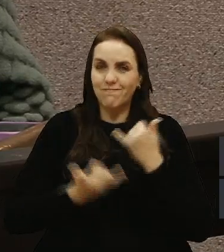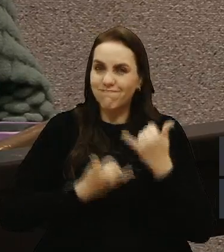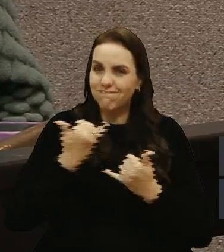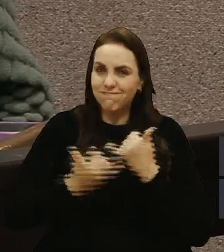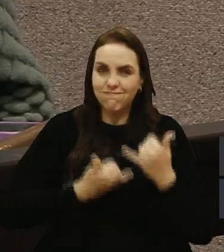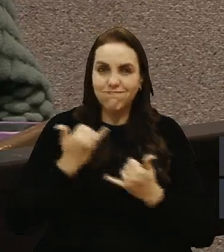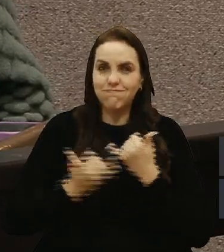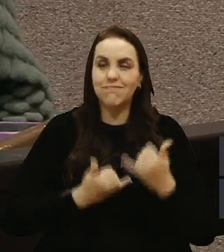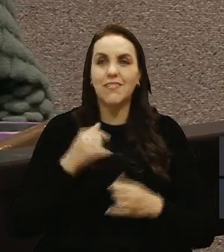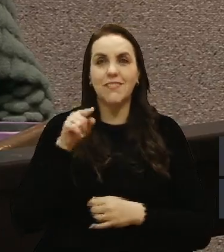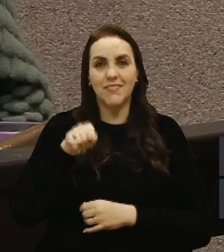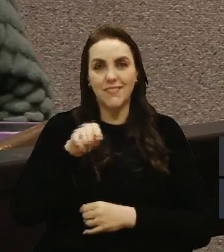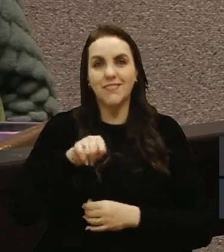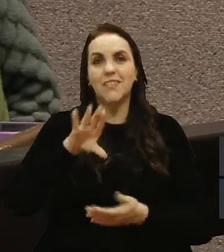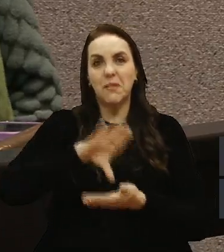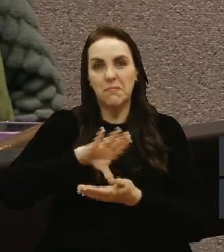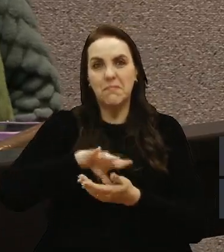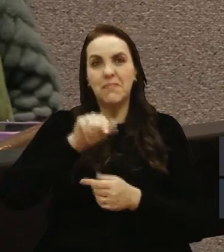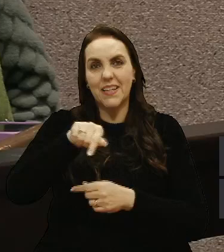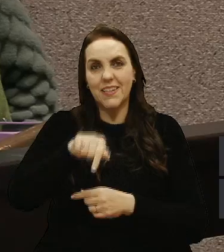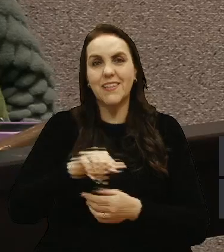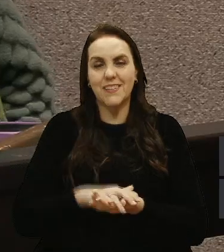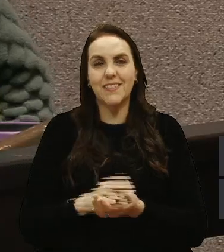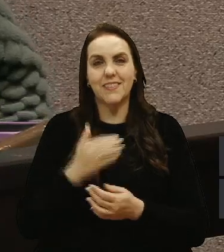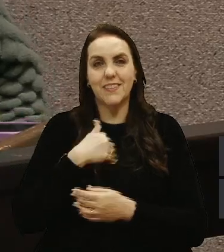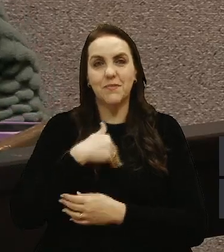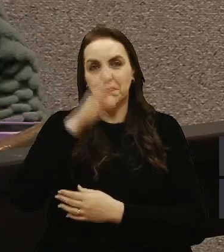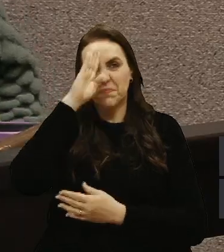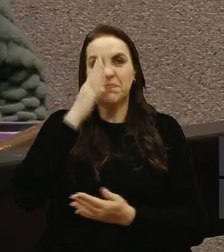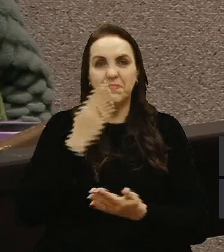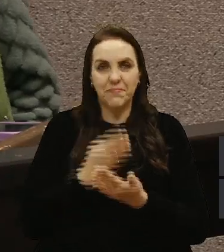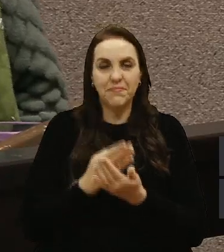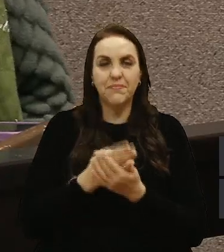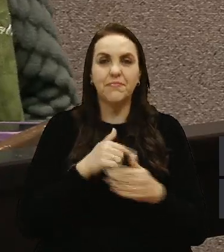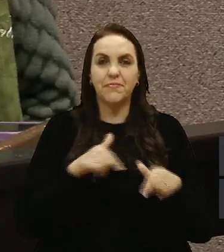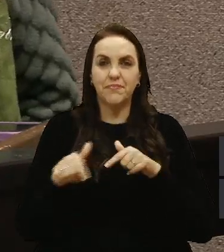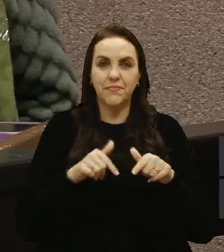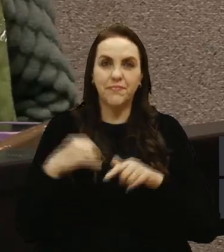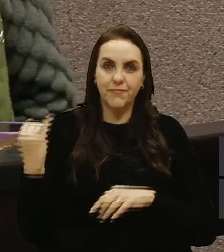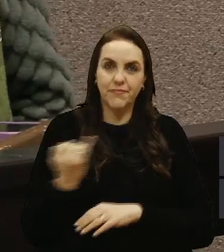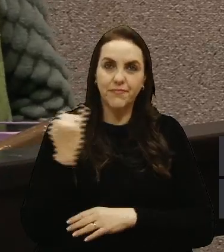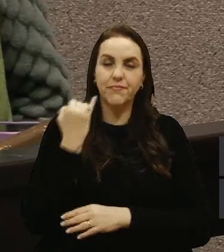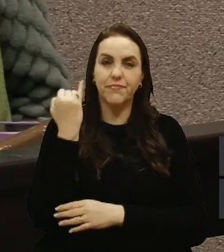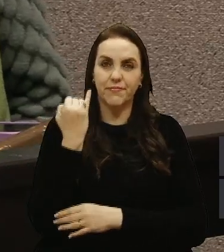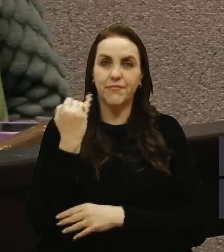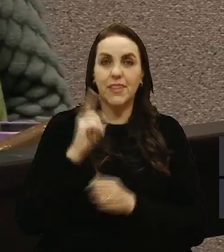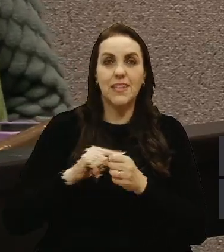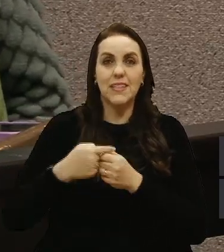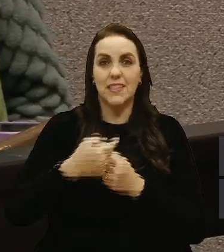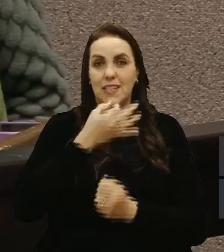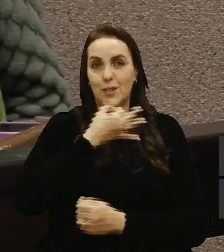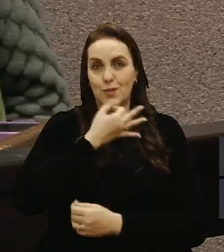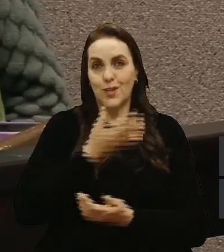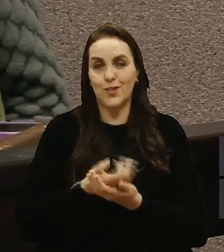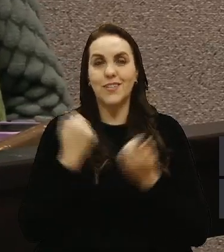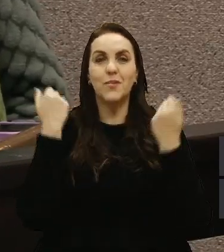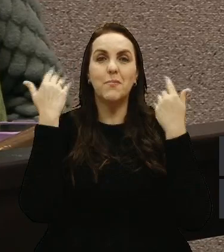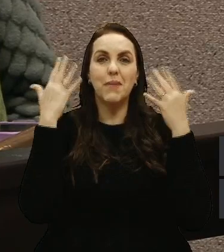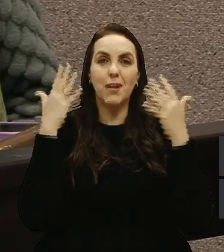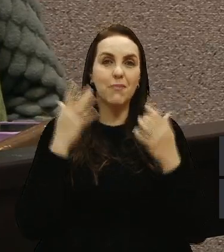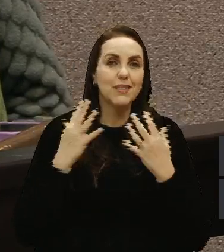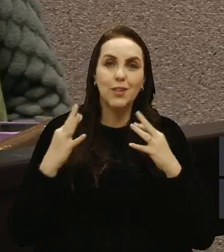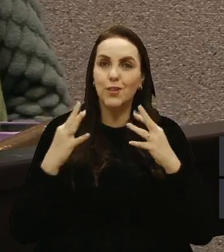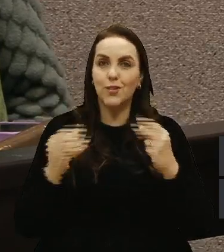muito naquela praça e acredito que esse trabalho é muito importante para a cidade de Caxias do Sul. Então, parabenizar a